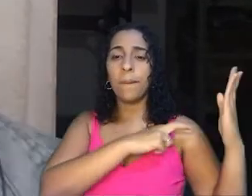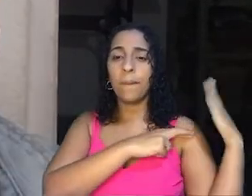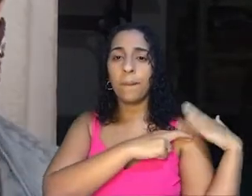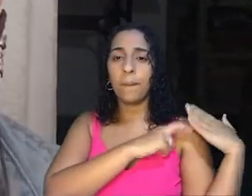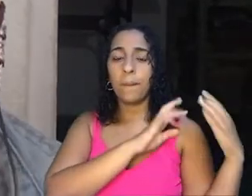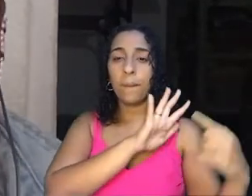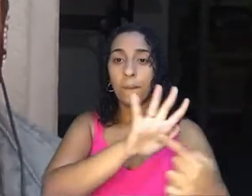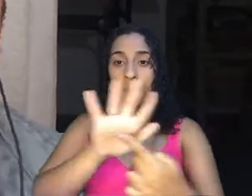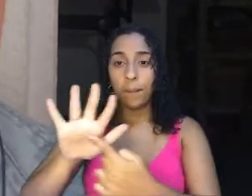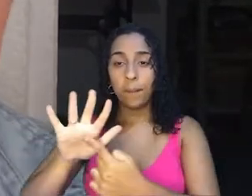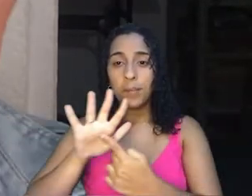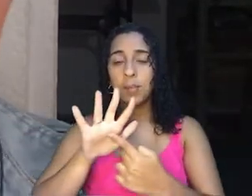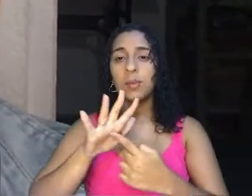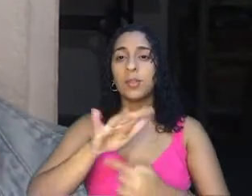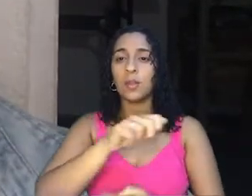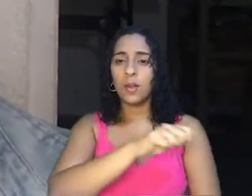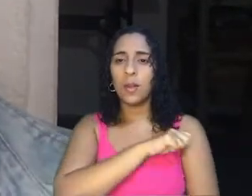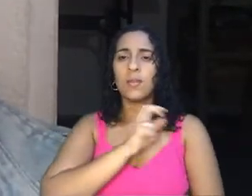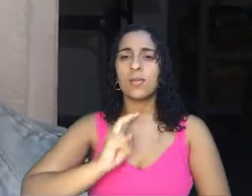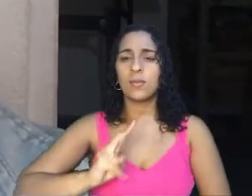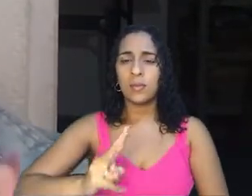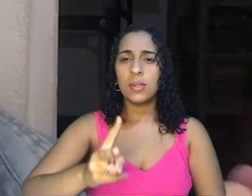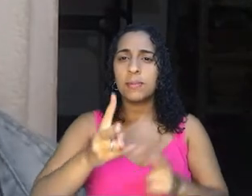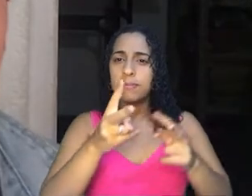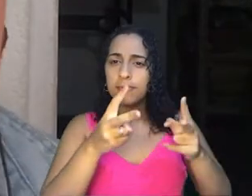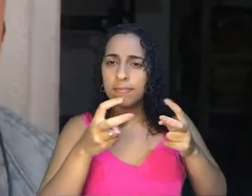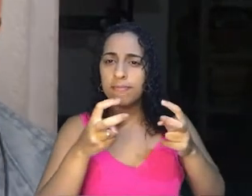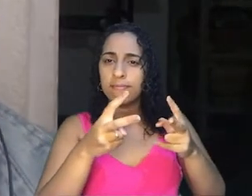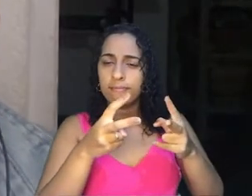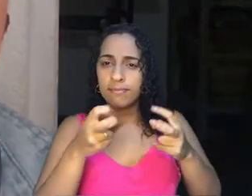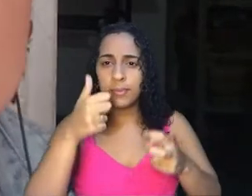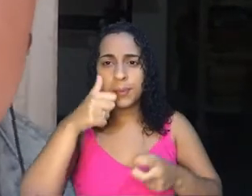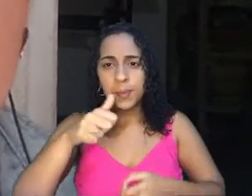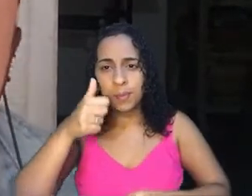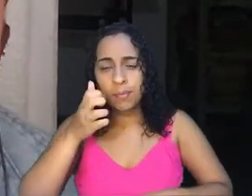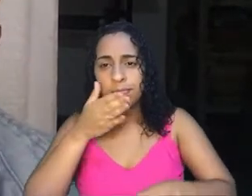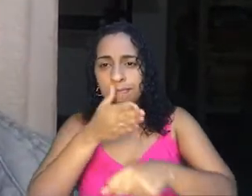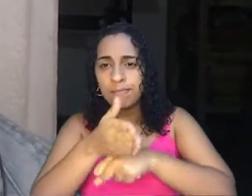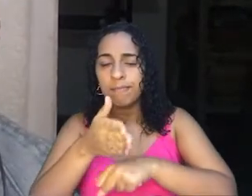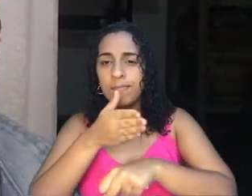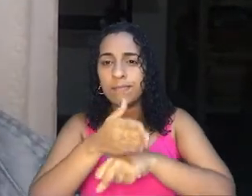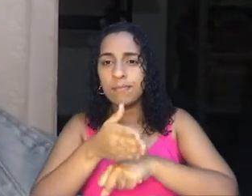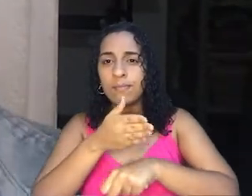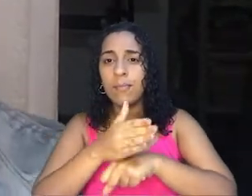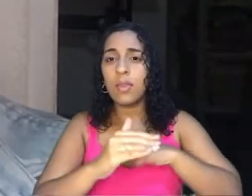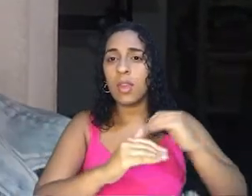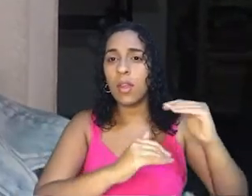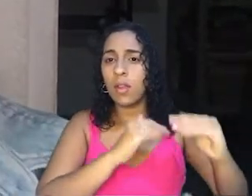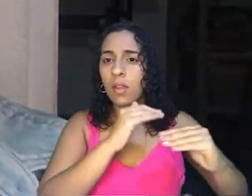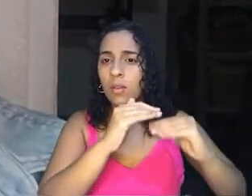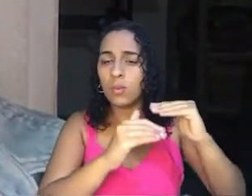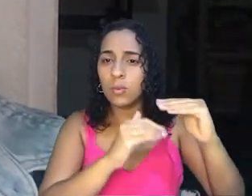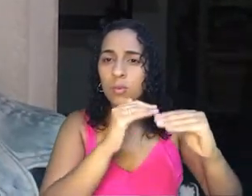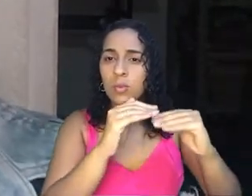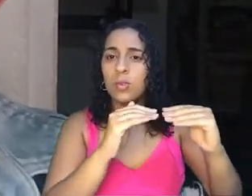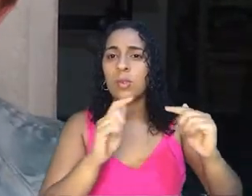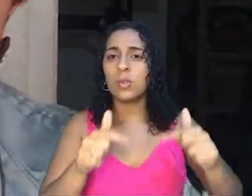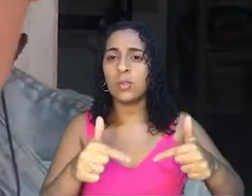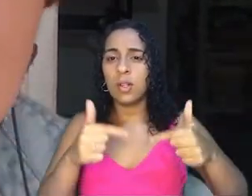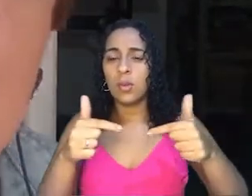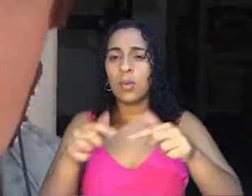destacando Olá mulheres para que os alunos desde sempre Identifique as diferenças sociais é